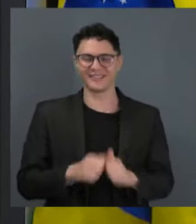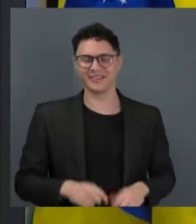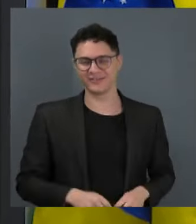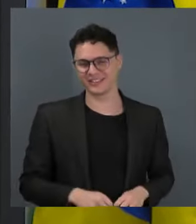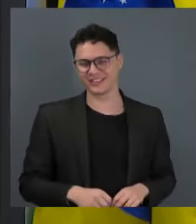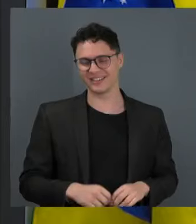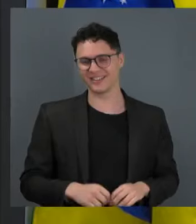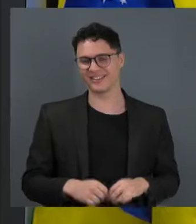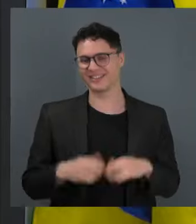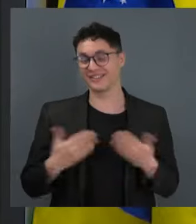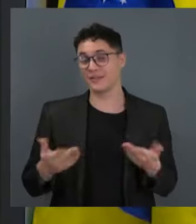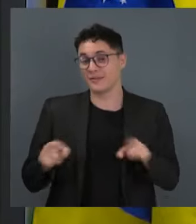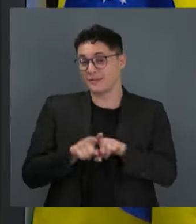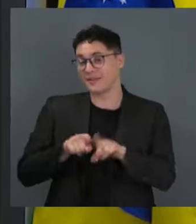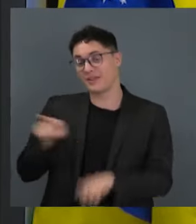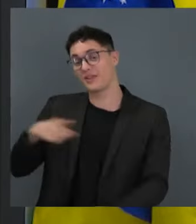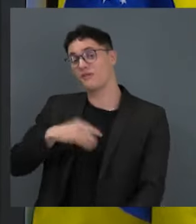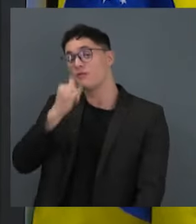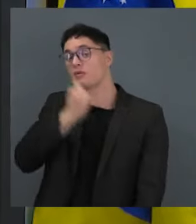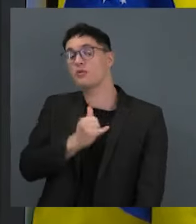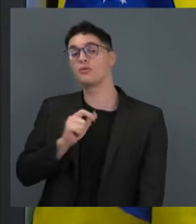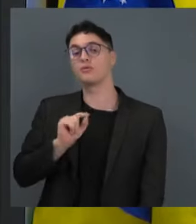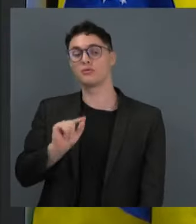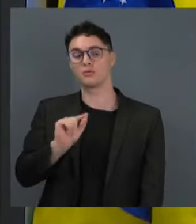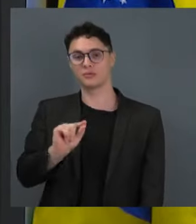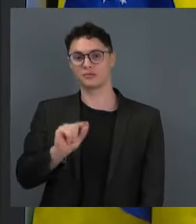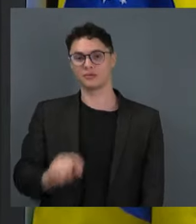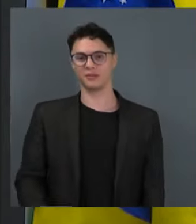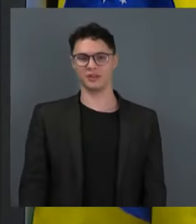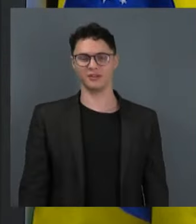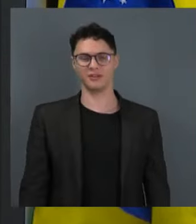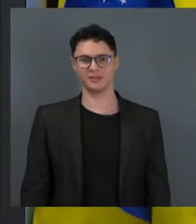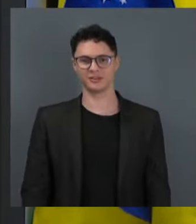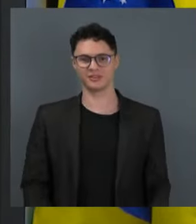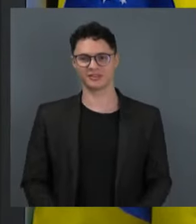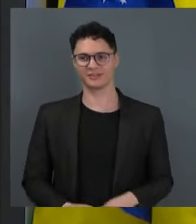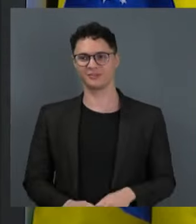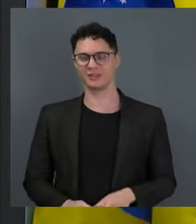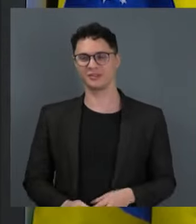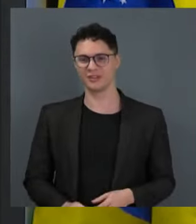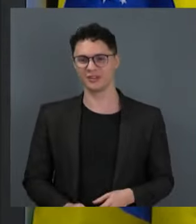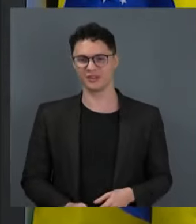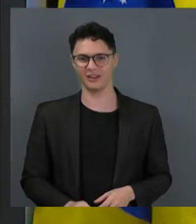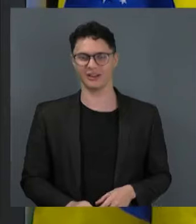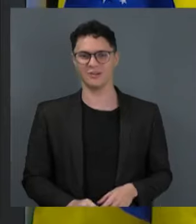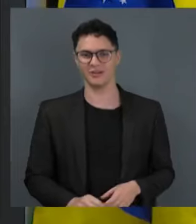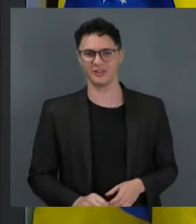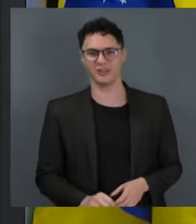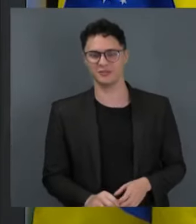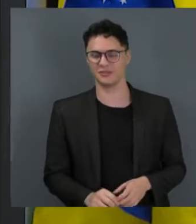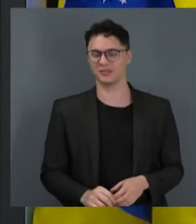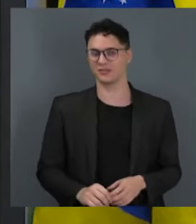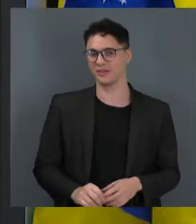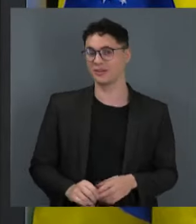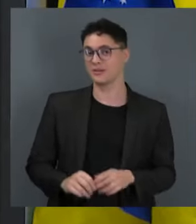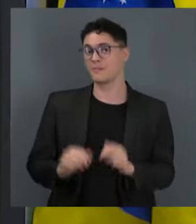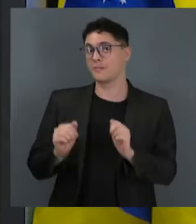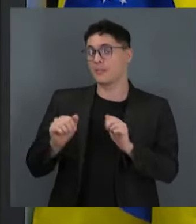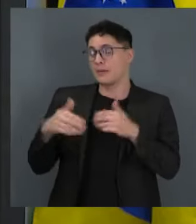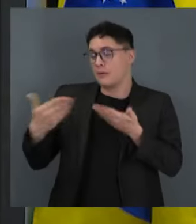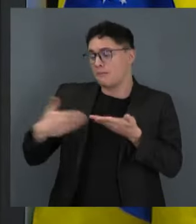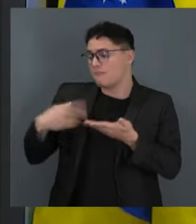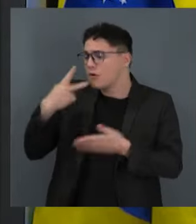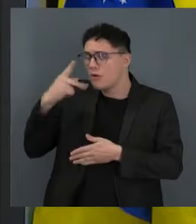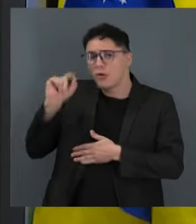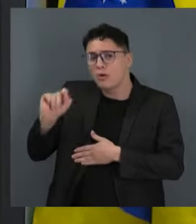CBN Ele disse que é quase surreal que